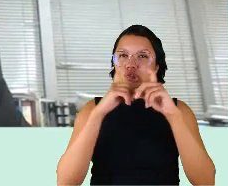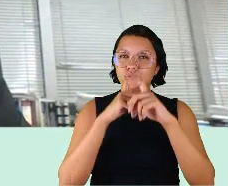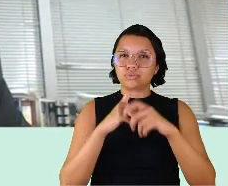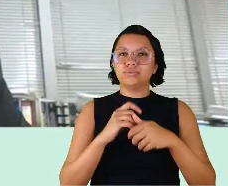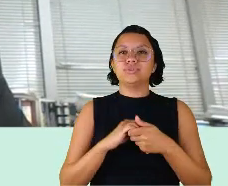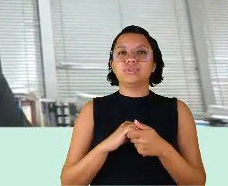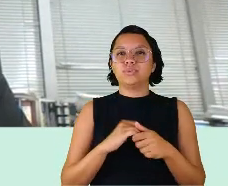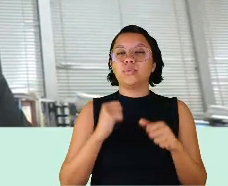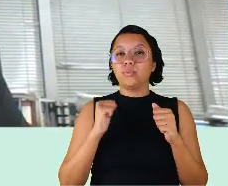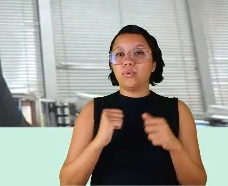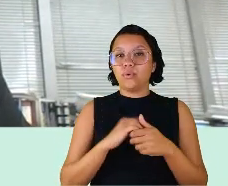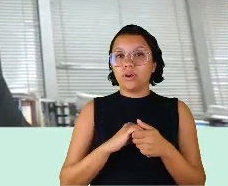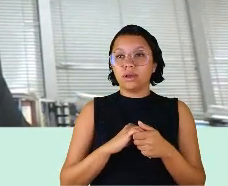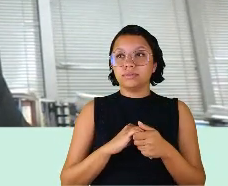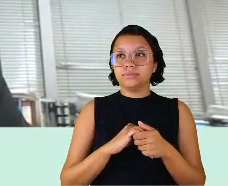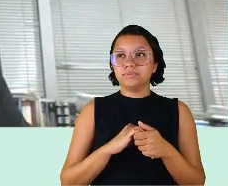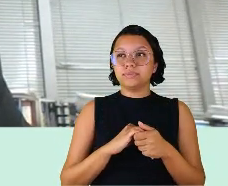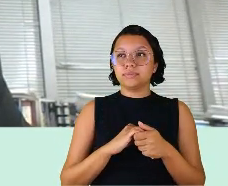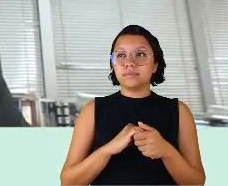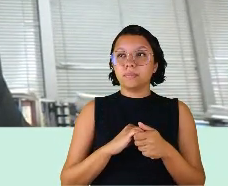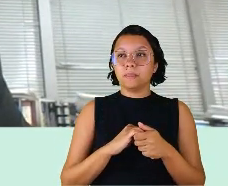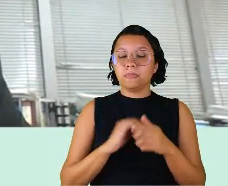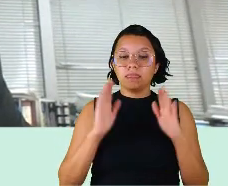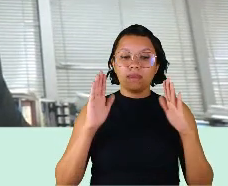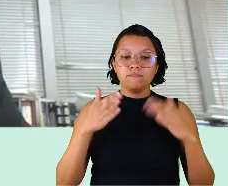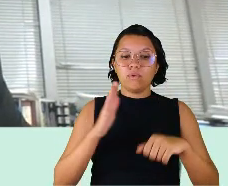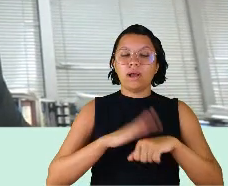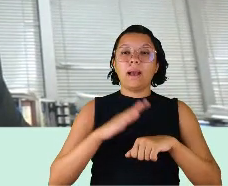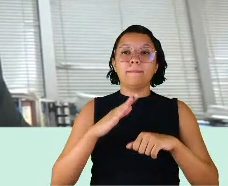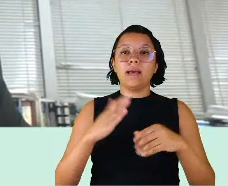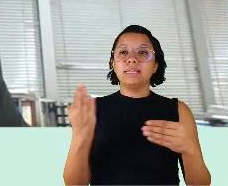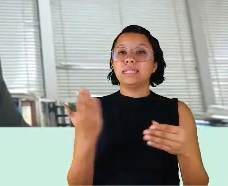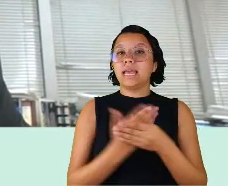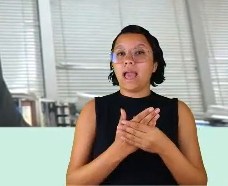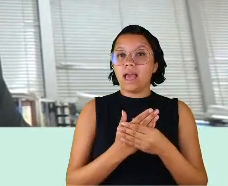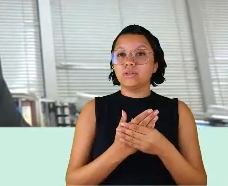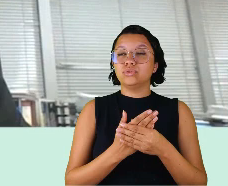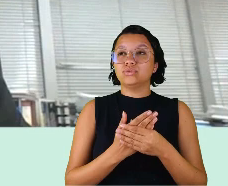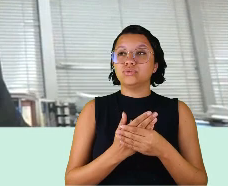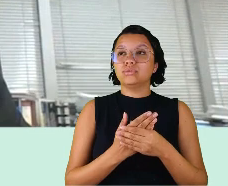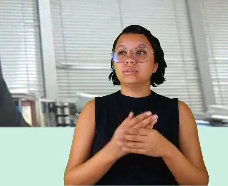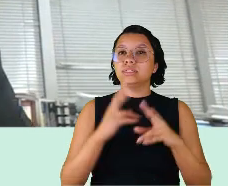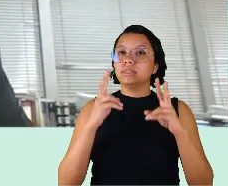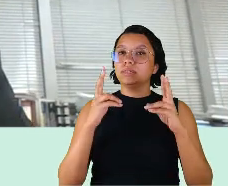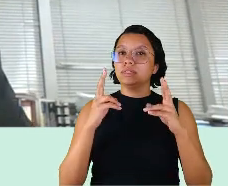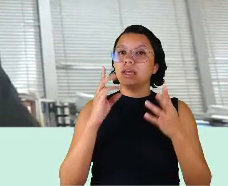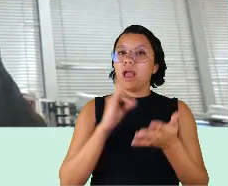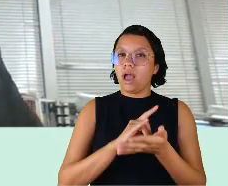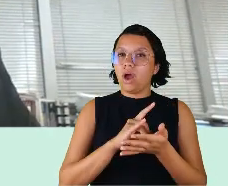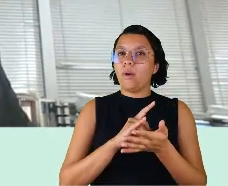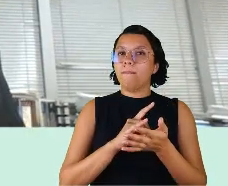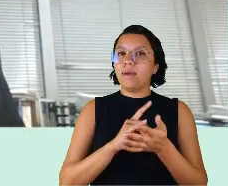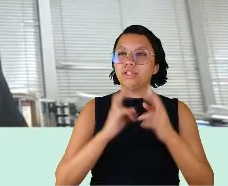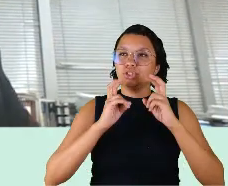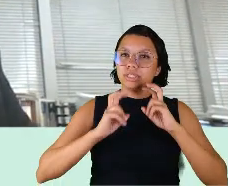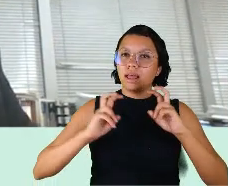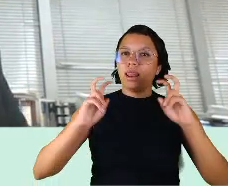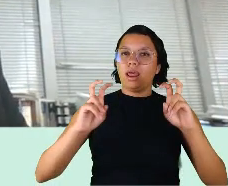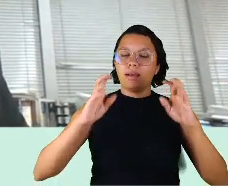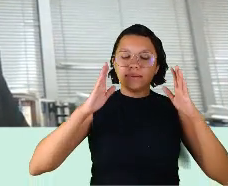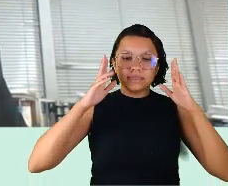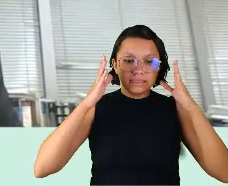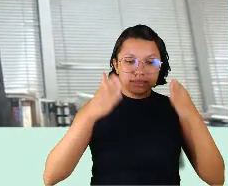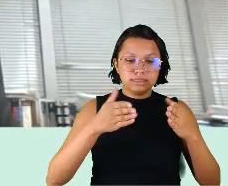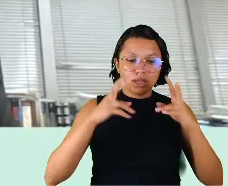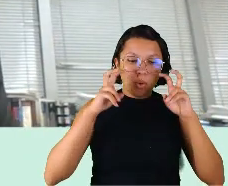complexas, podendo nos deter mais em casos que realmente reclamam uma atenção,